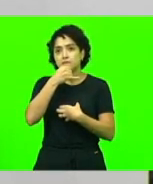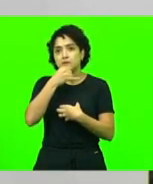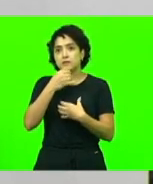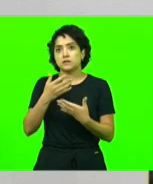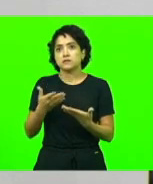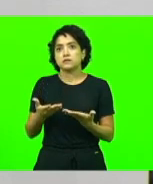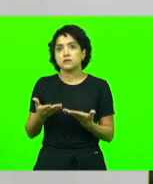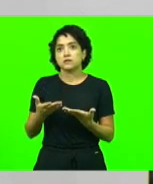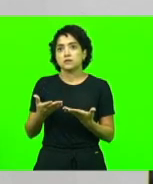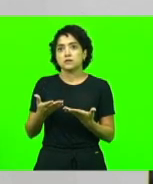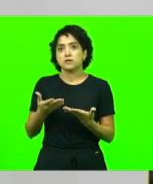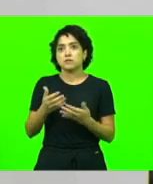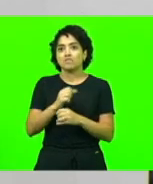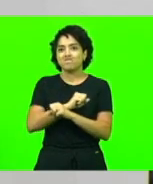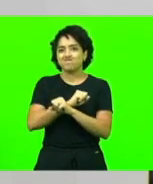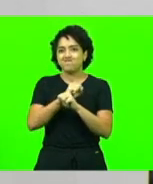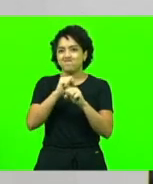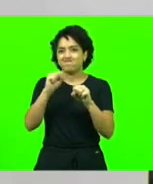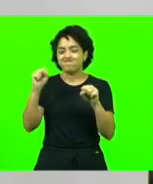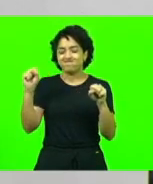porque acordamos com uma notícia